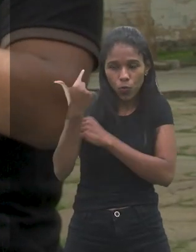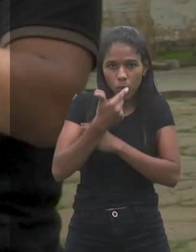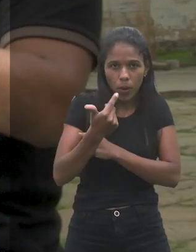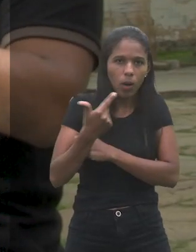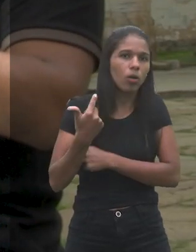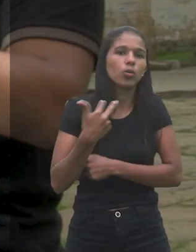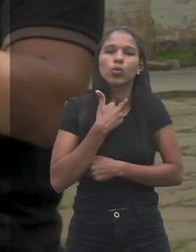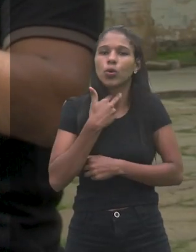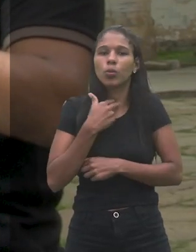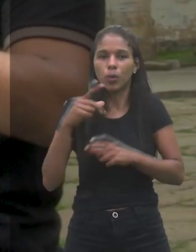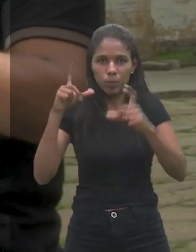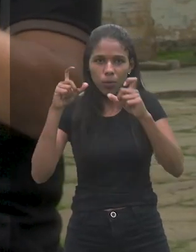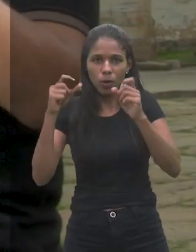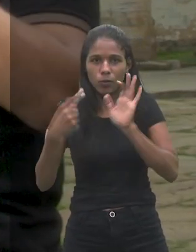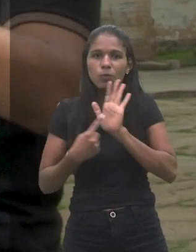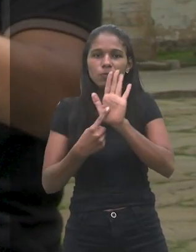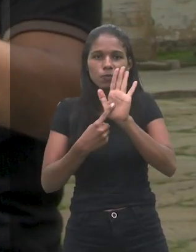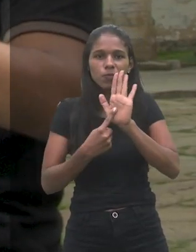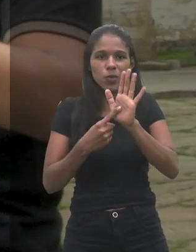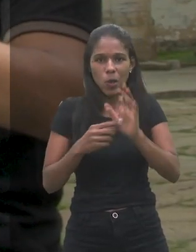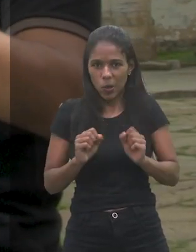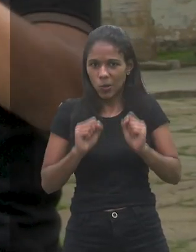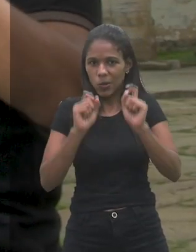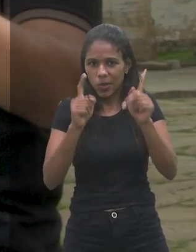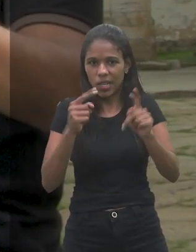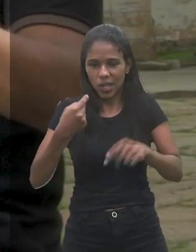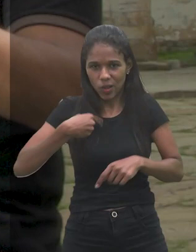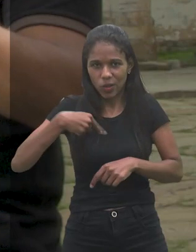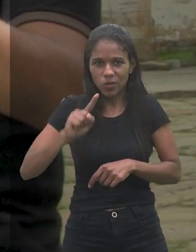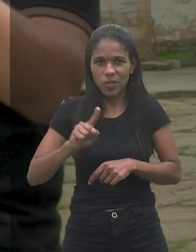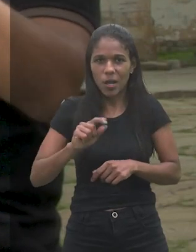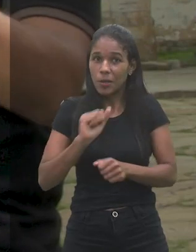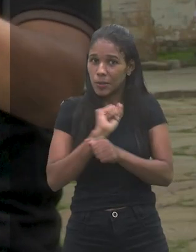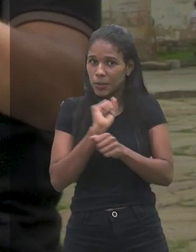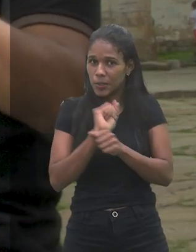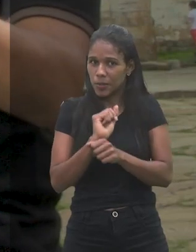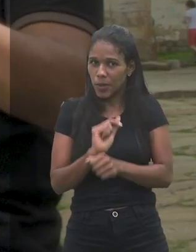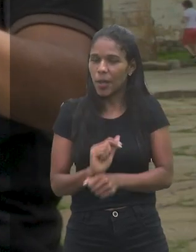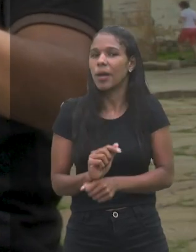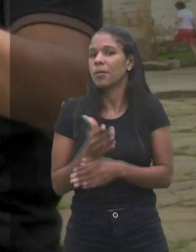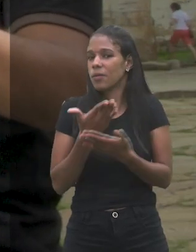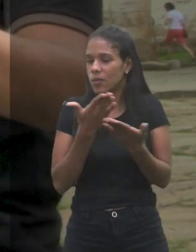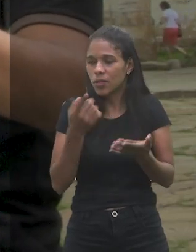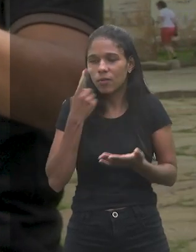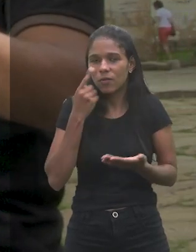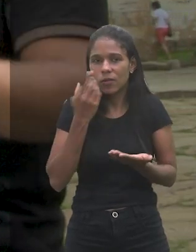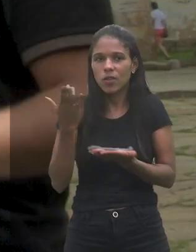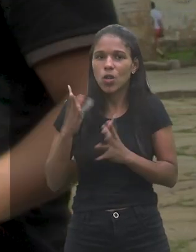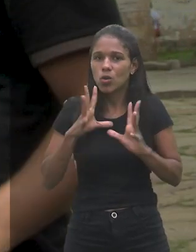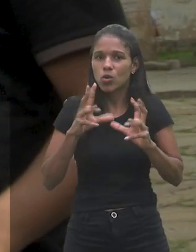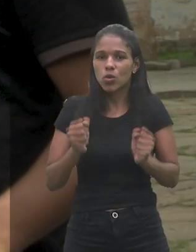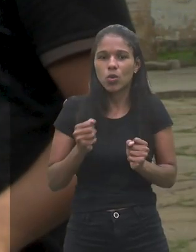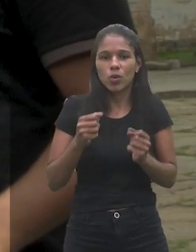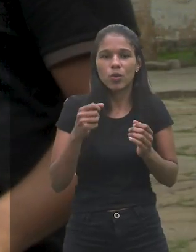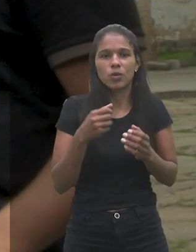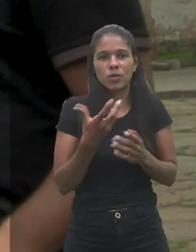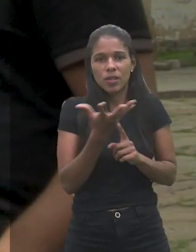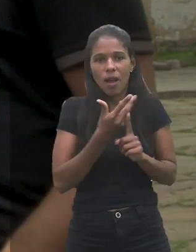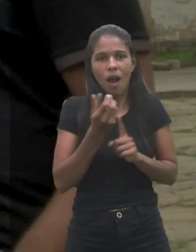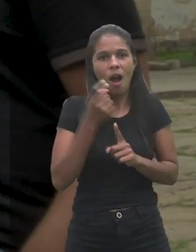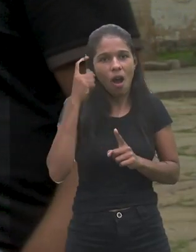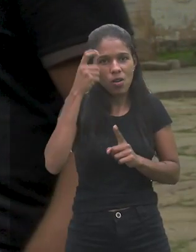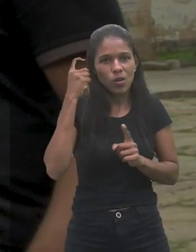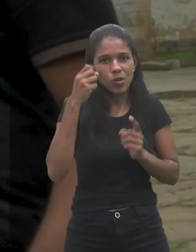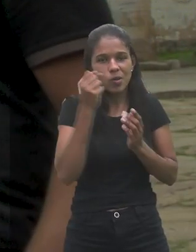está combinado com o pessoal do museu e lá nós estamos indo. Nos aguarde para você ver todas as obras de Aleijadinho.